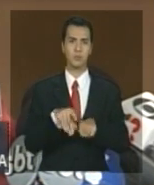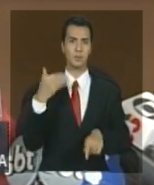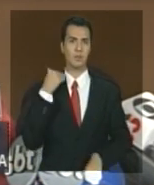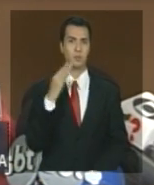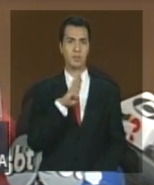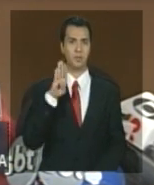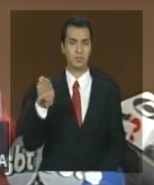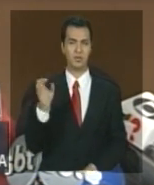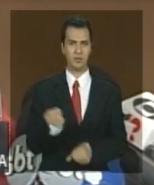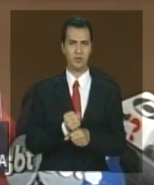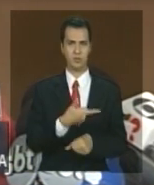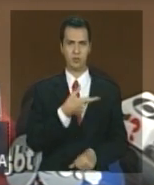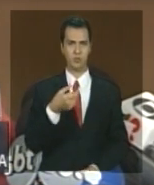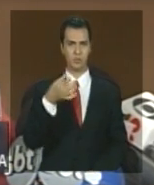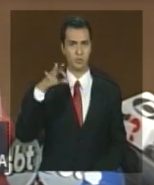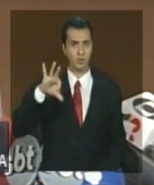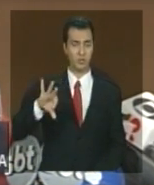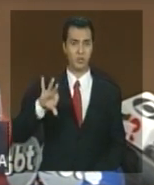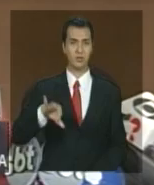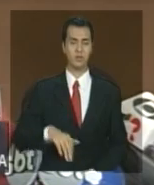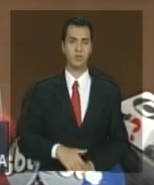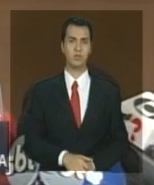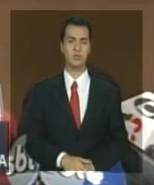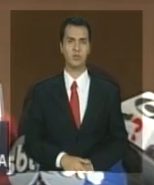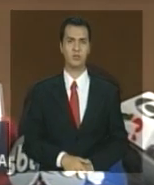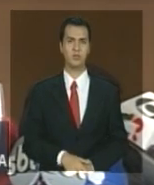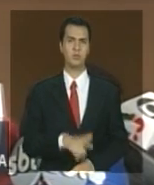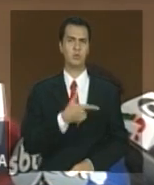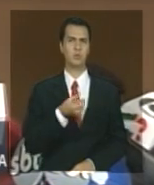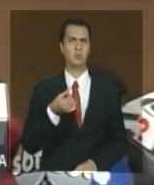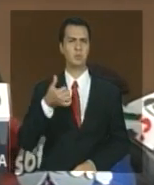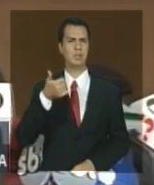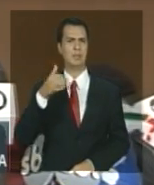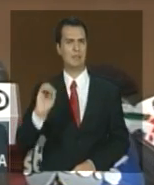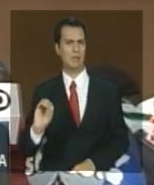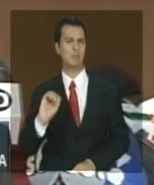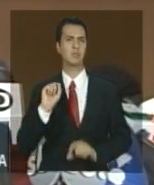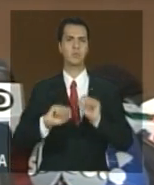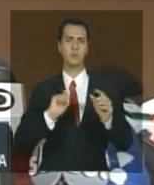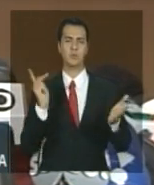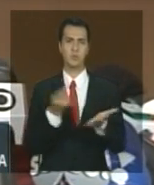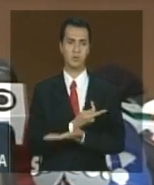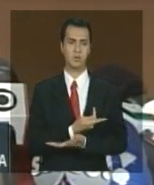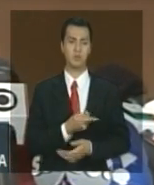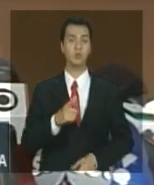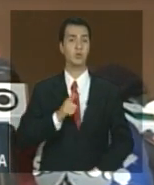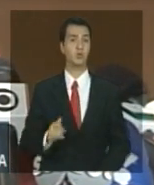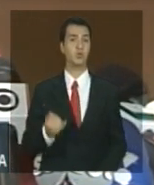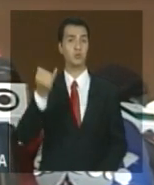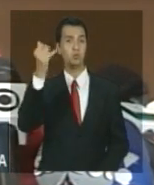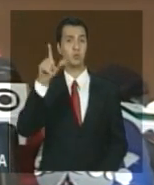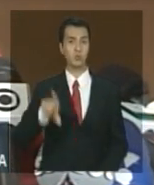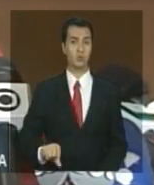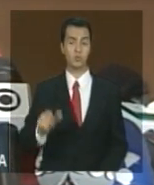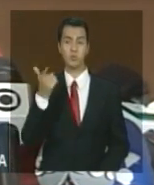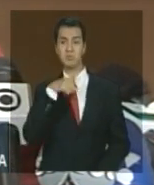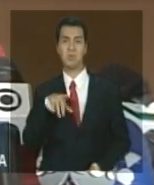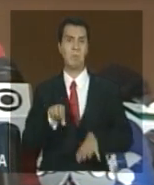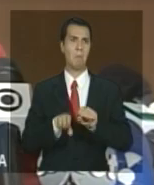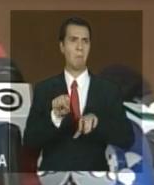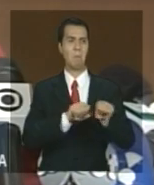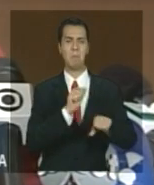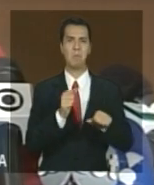em 2009, se eu não me engano. Ou 2009 ou 2010. Que isso que aconteceu. Baixaram juros, ganharam mercado